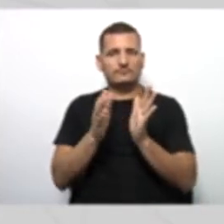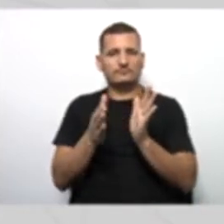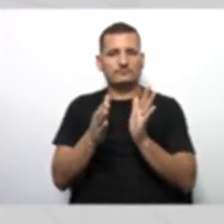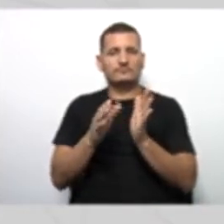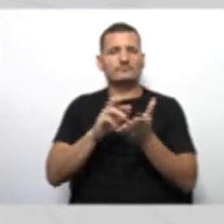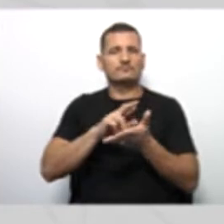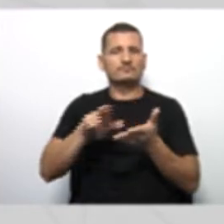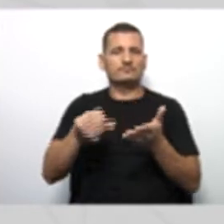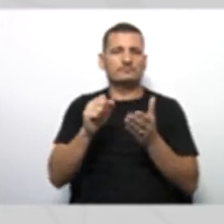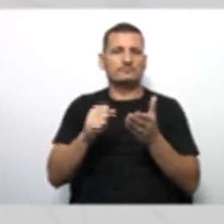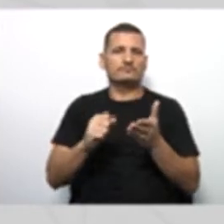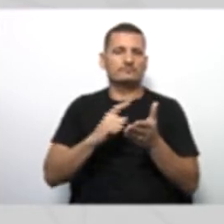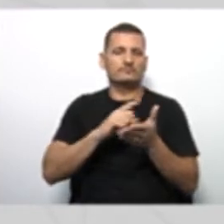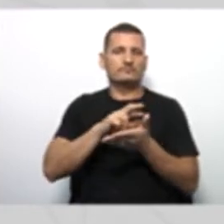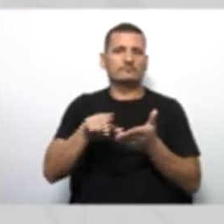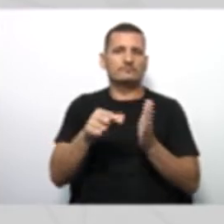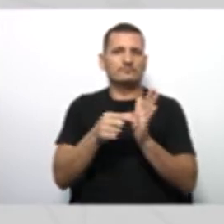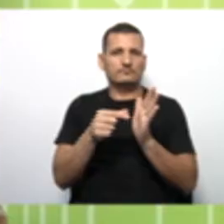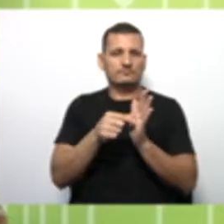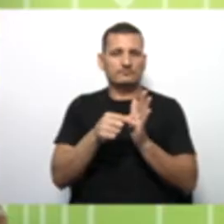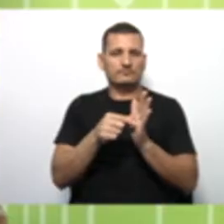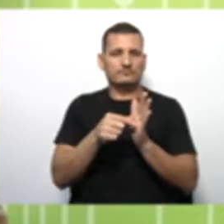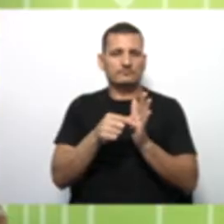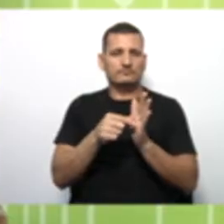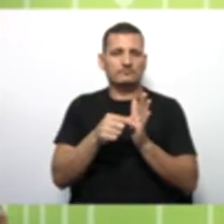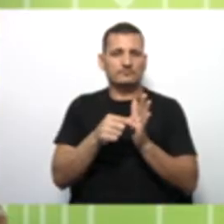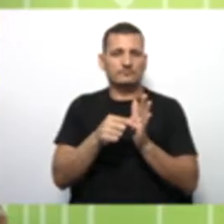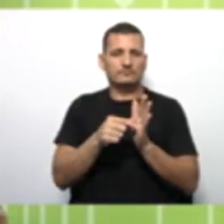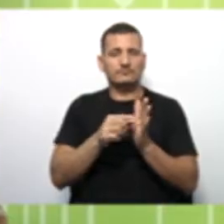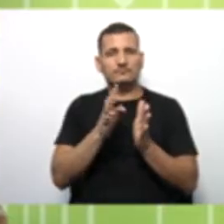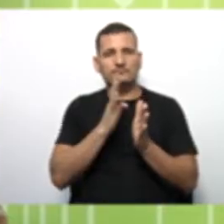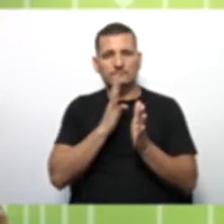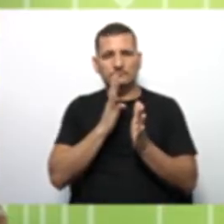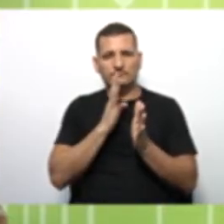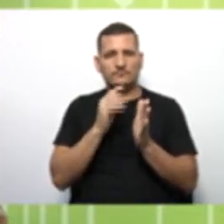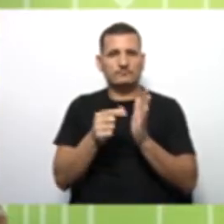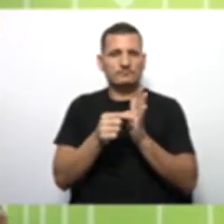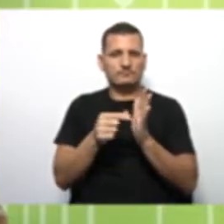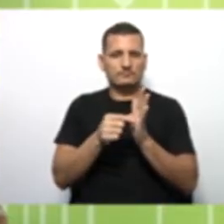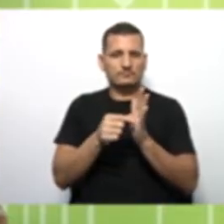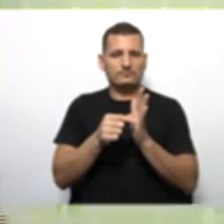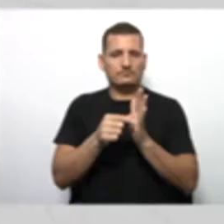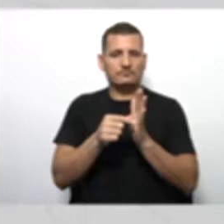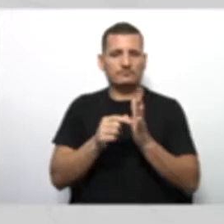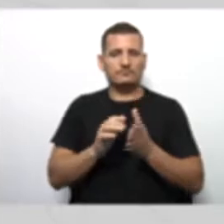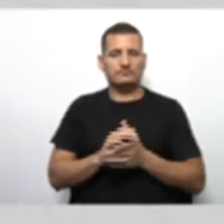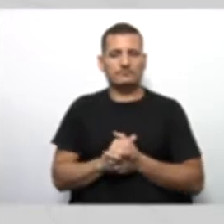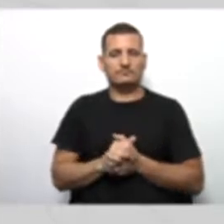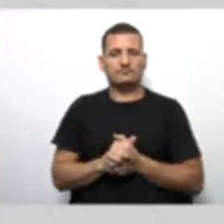cronograma, requisitos, tecnologia, qualidade, são exemplos aí de riscos técnicos,